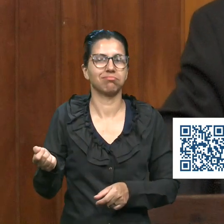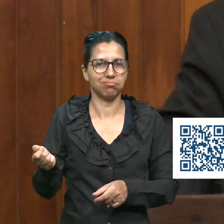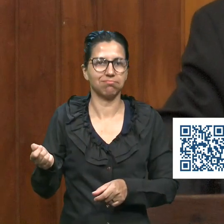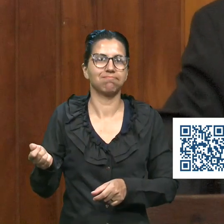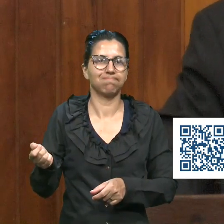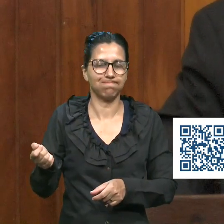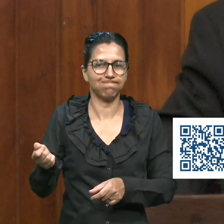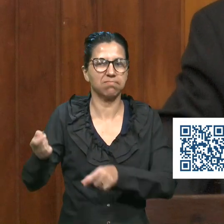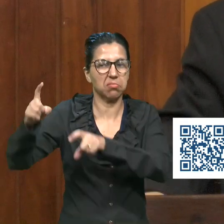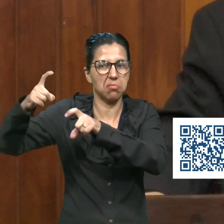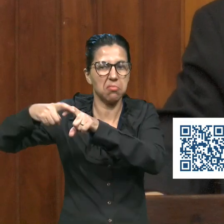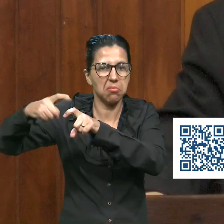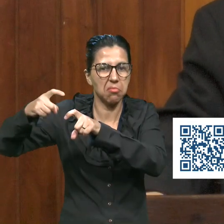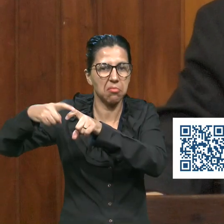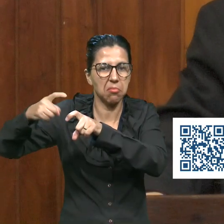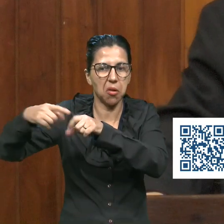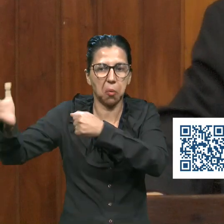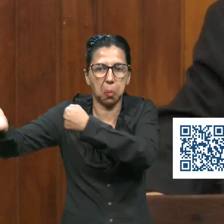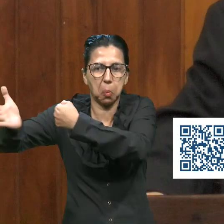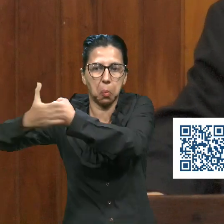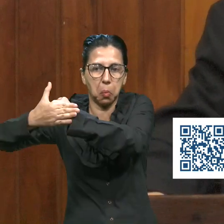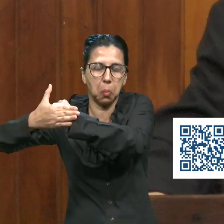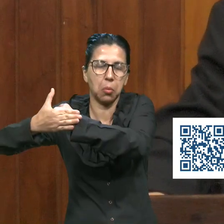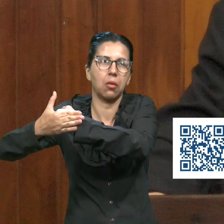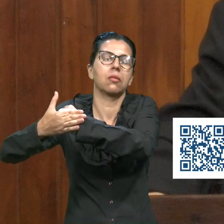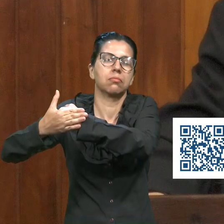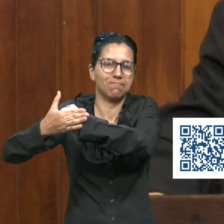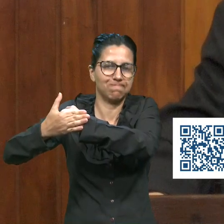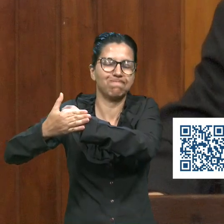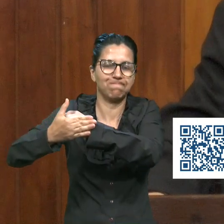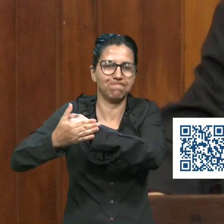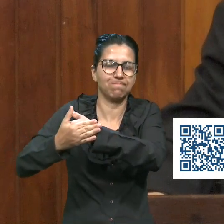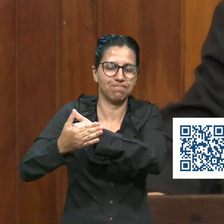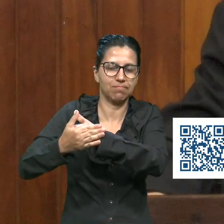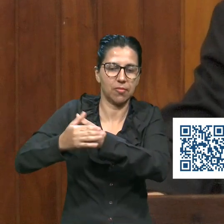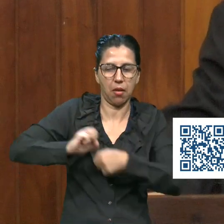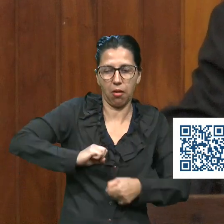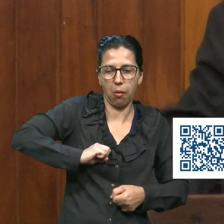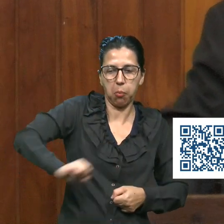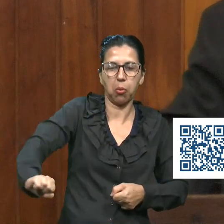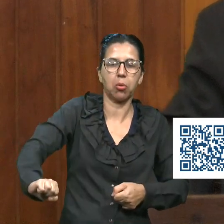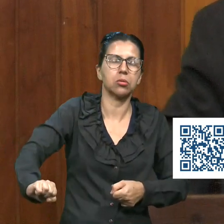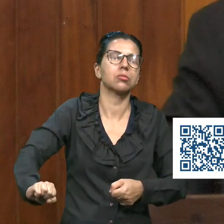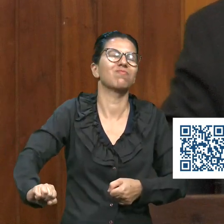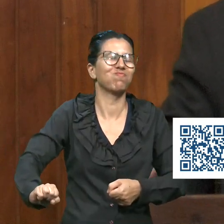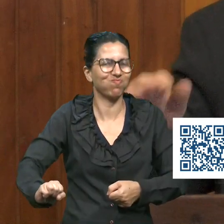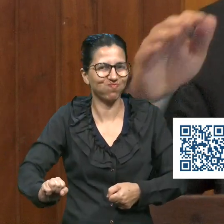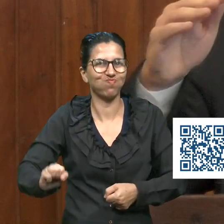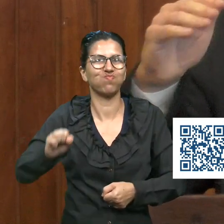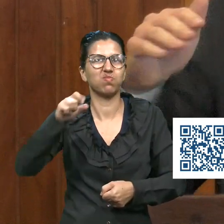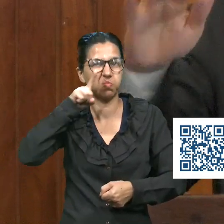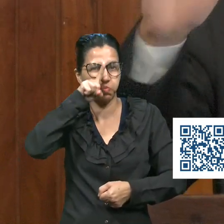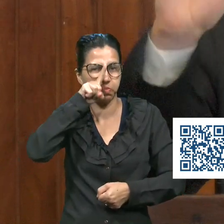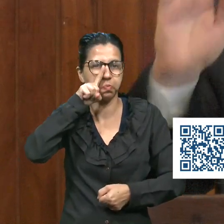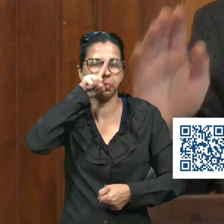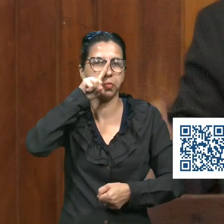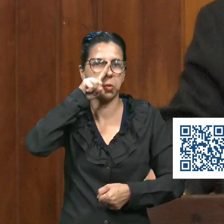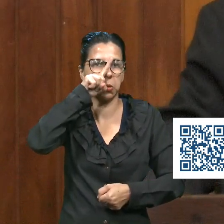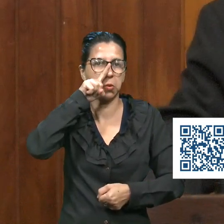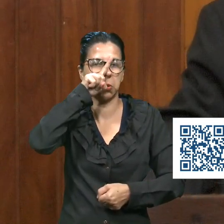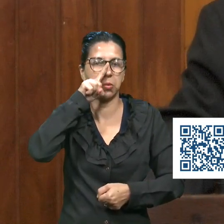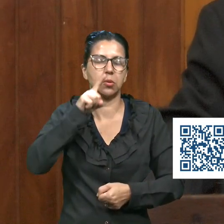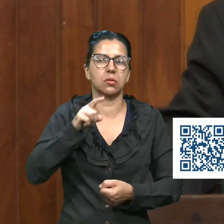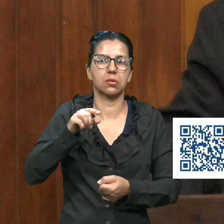absolutamente desprovidas de qualquer cuidado, às vezes sequer têm